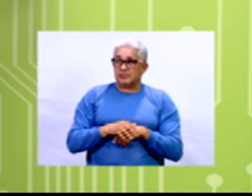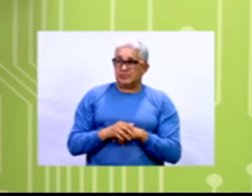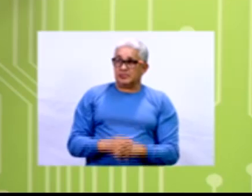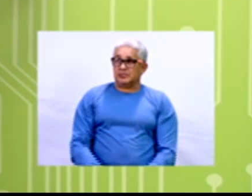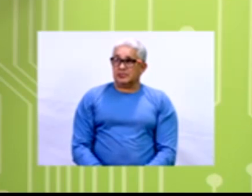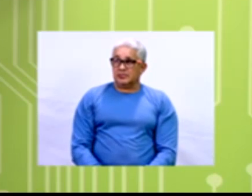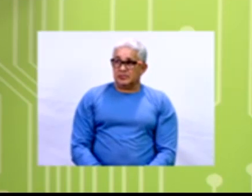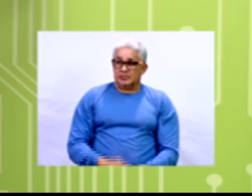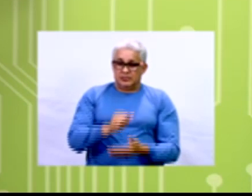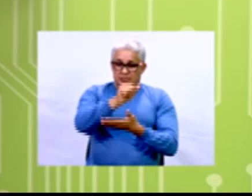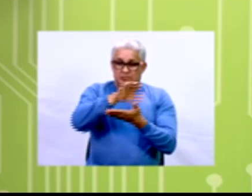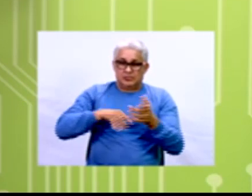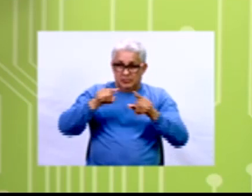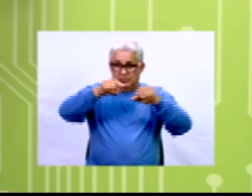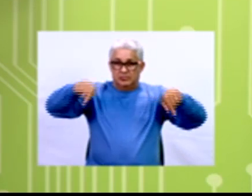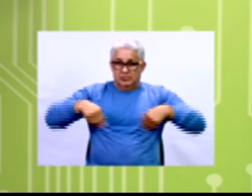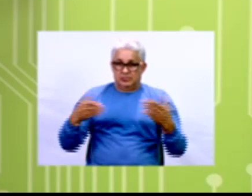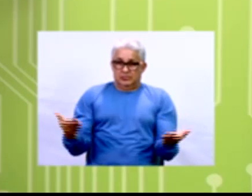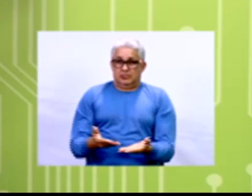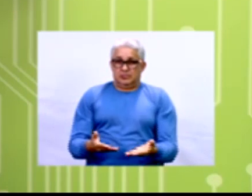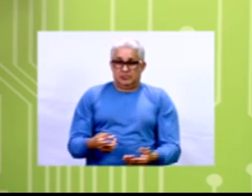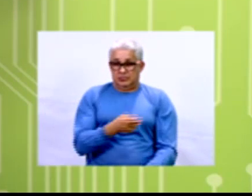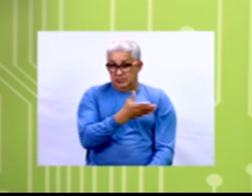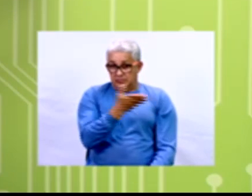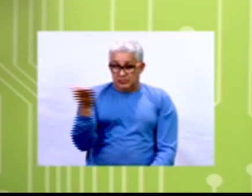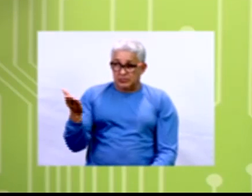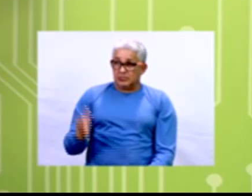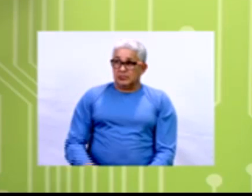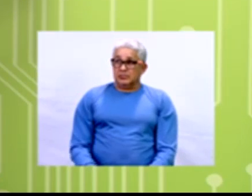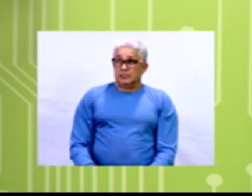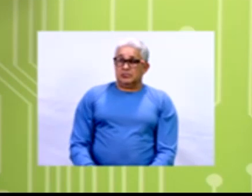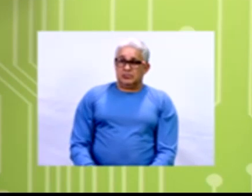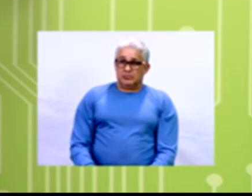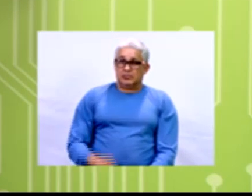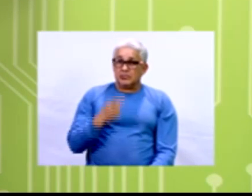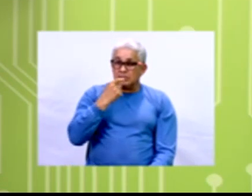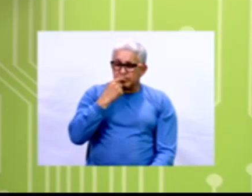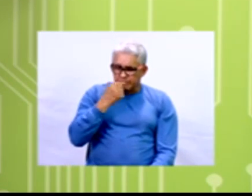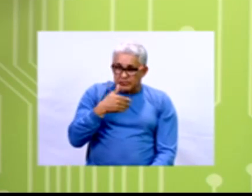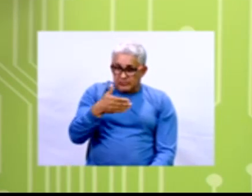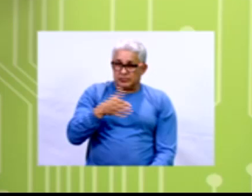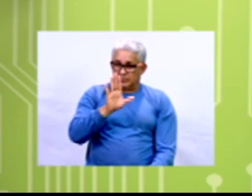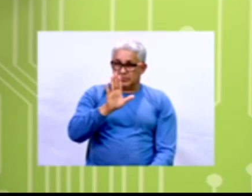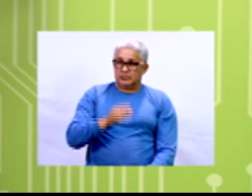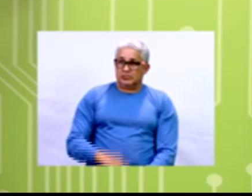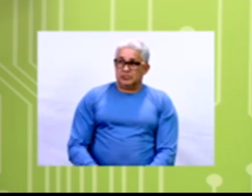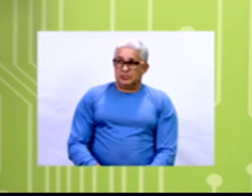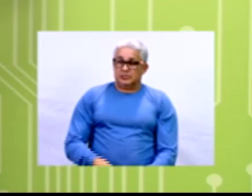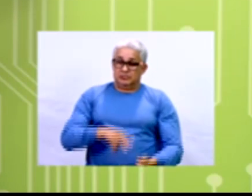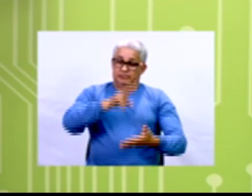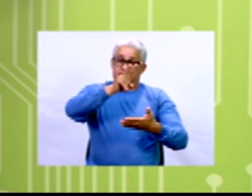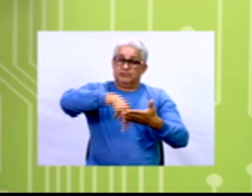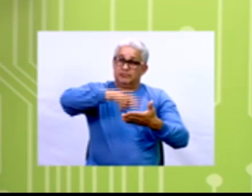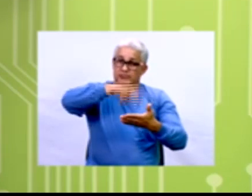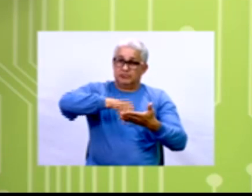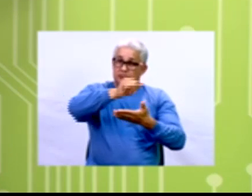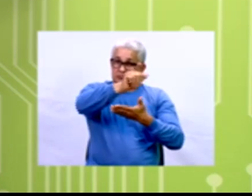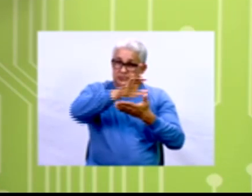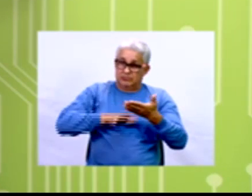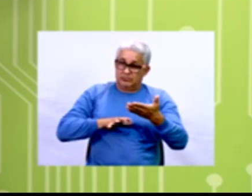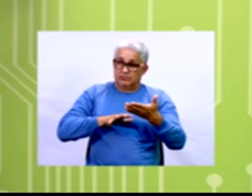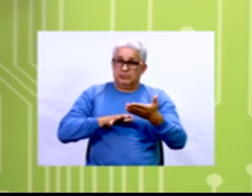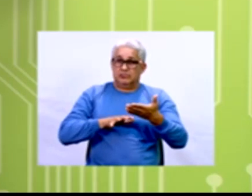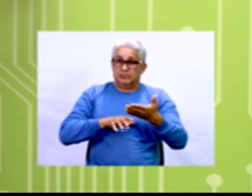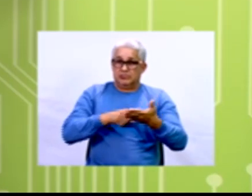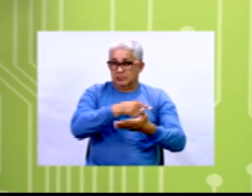pouquinho sobre atividade em sala, que vocês vão fazer daqui a pouquinho, daqui a uns minutinhos. Eu vou ler essas atividades só